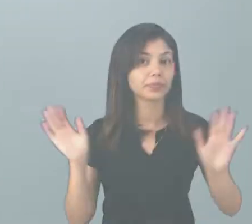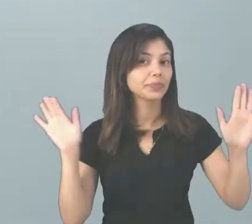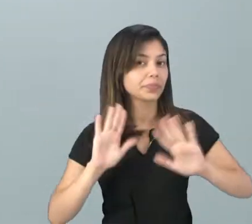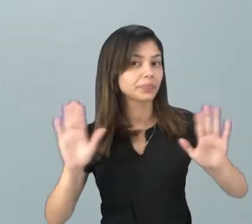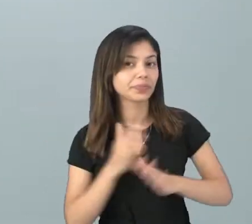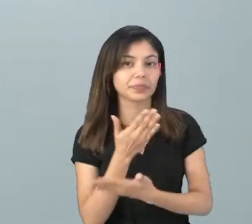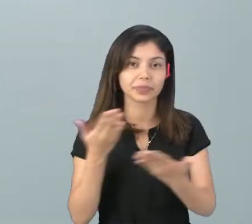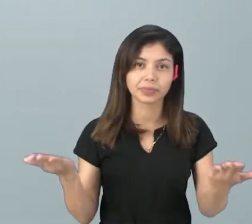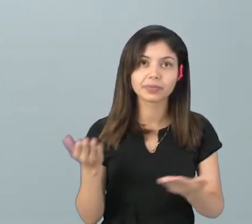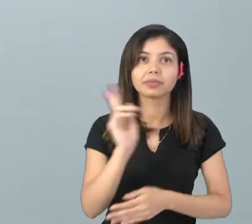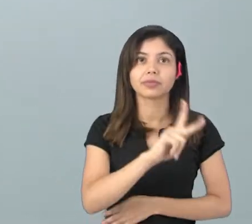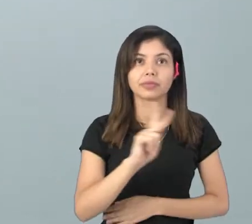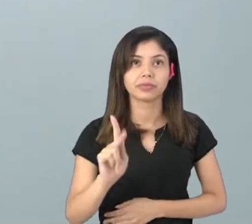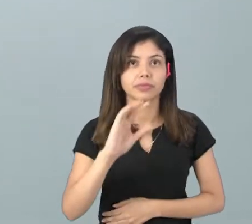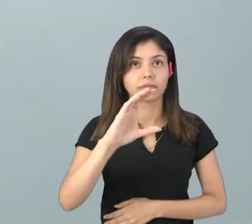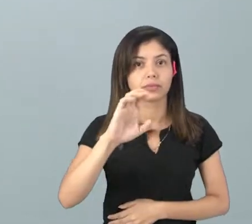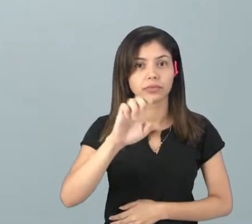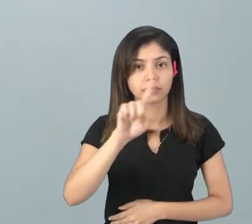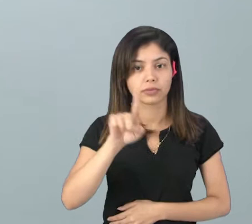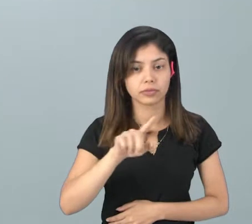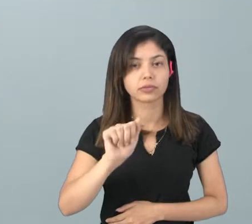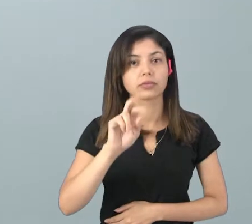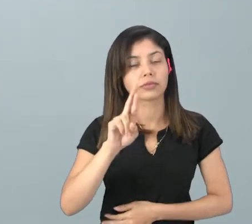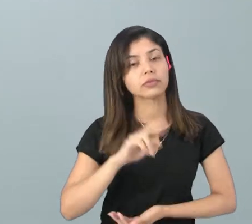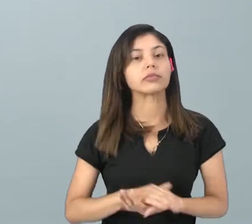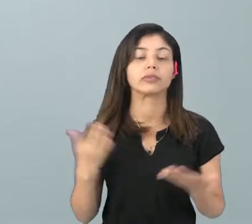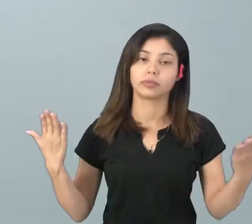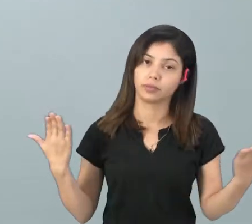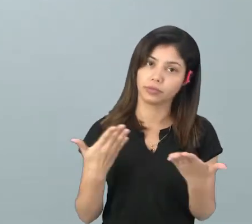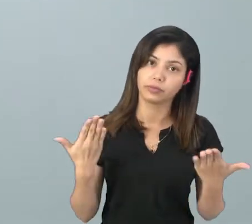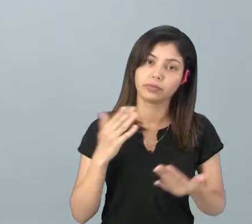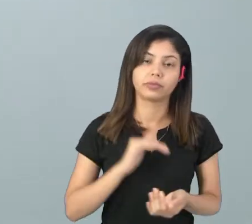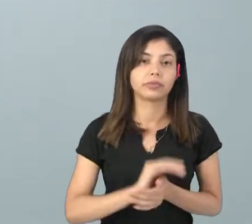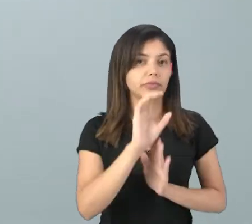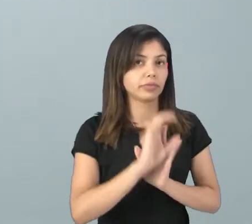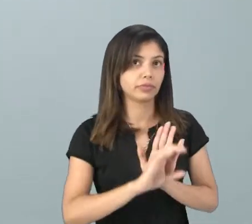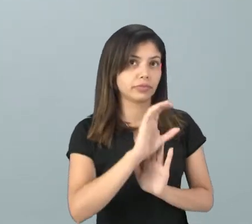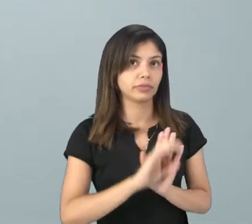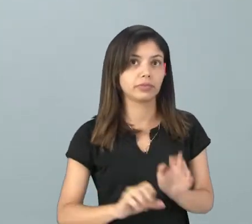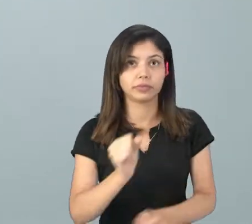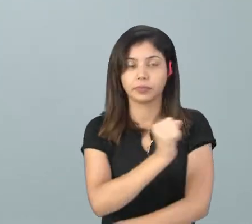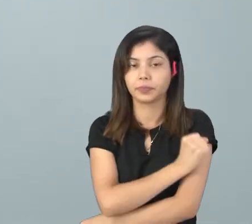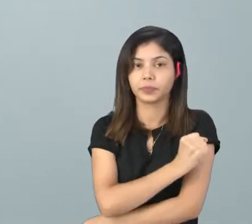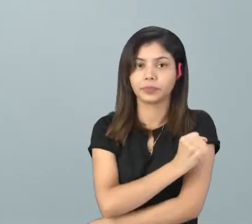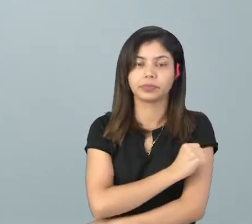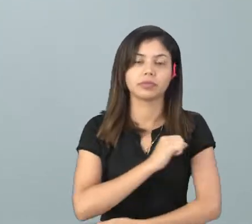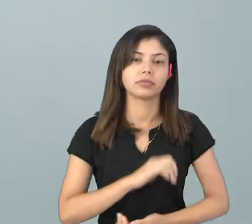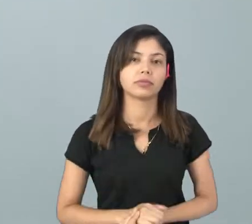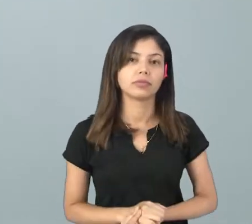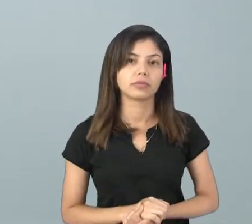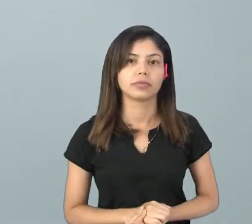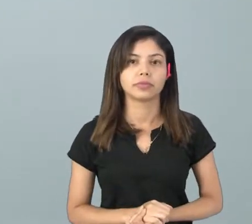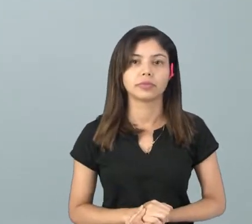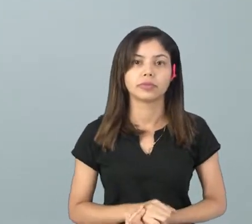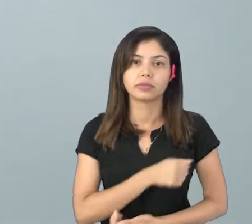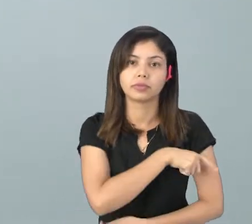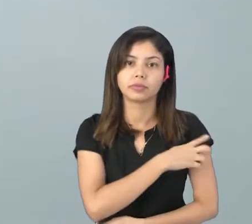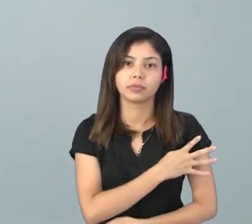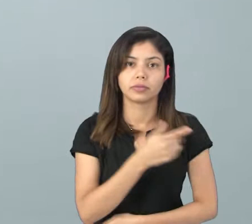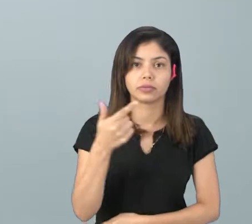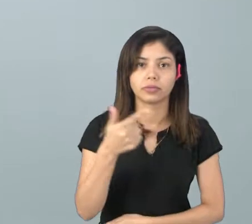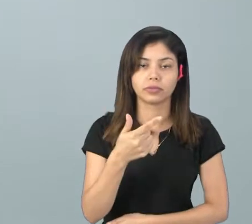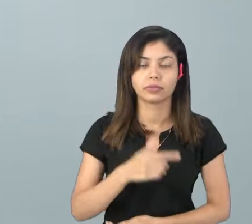Olá pessoal, sou o professor César e vou estar com vocês com conteúdo de 8º ano, Fundamental